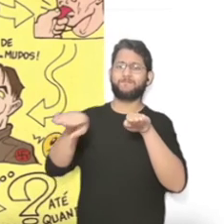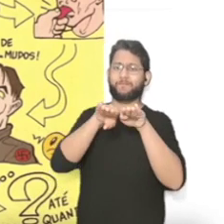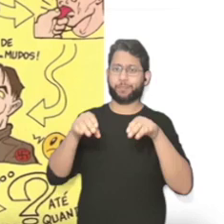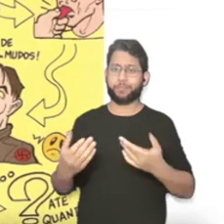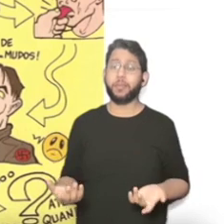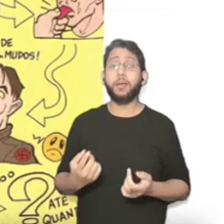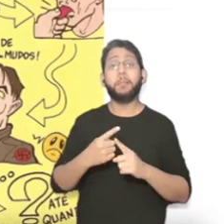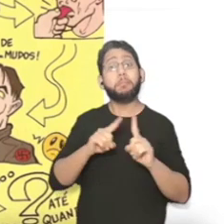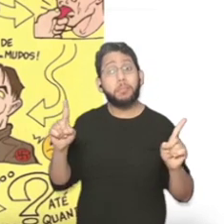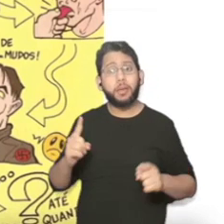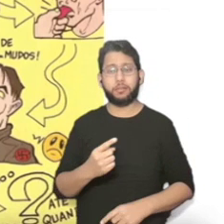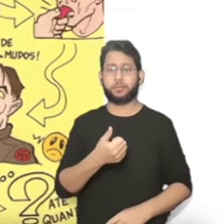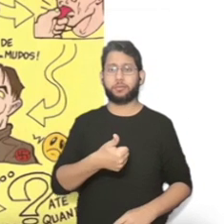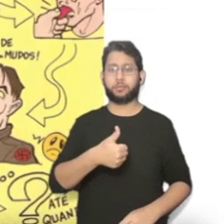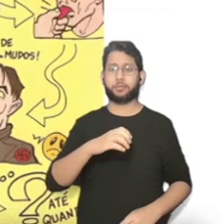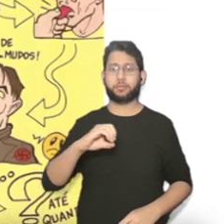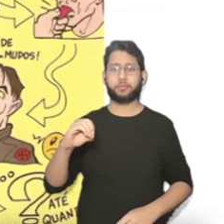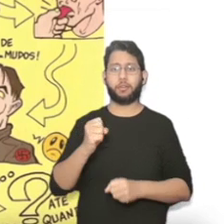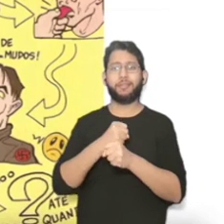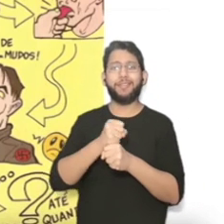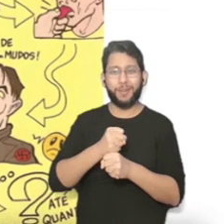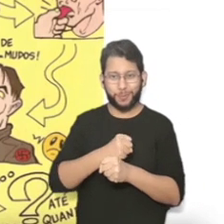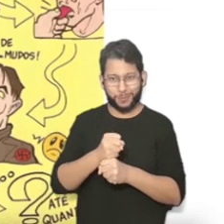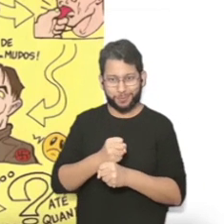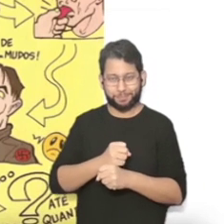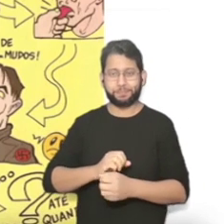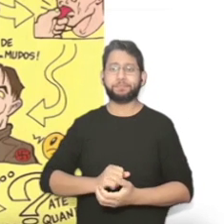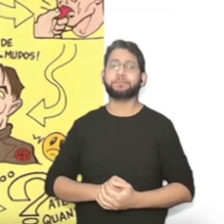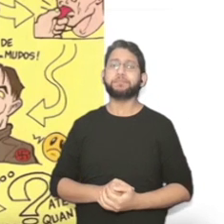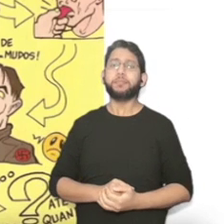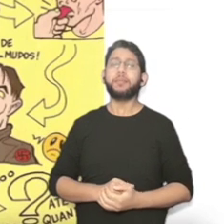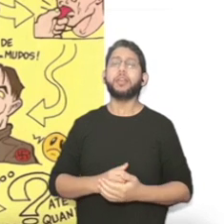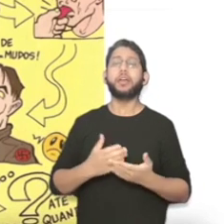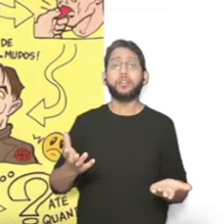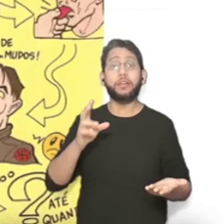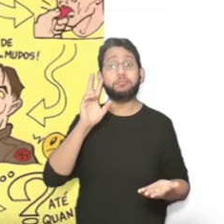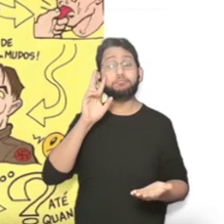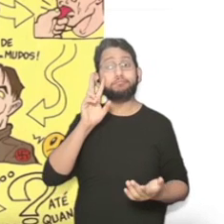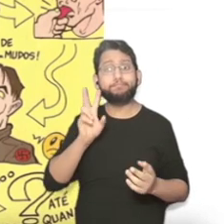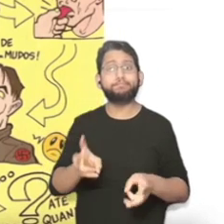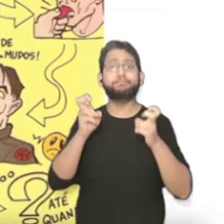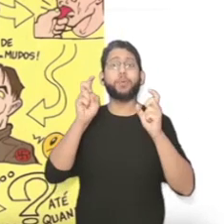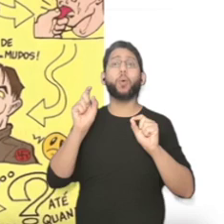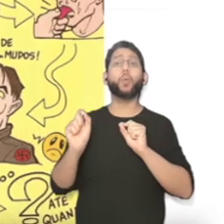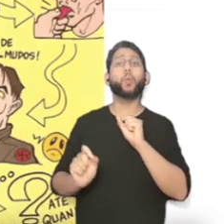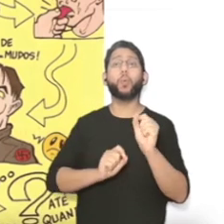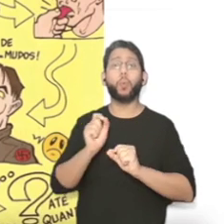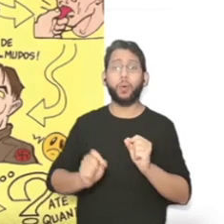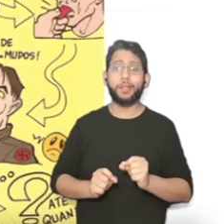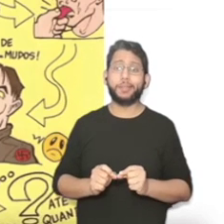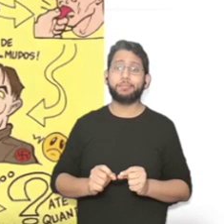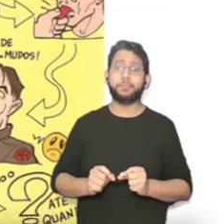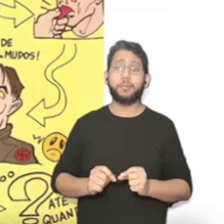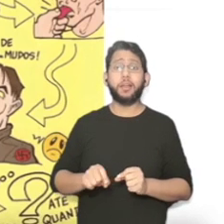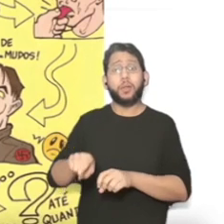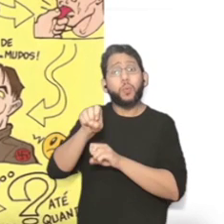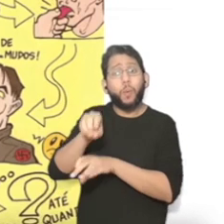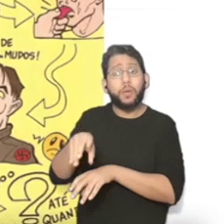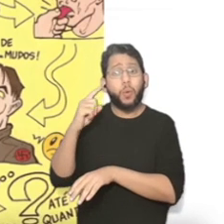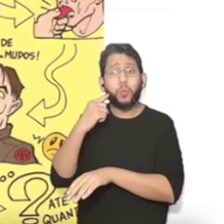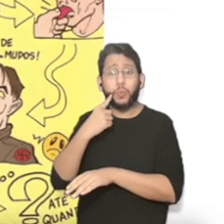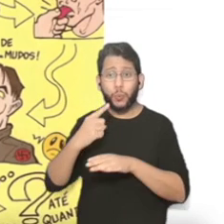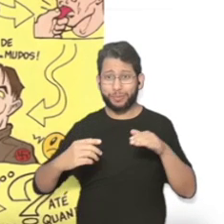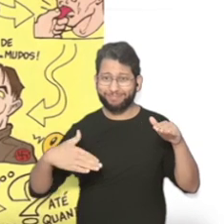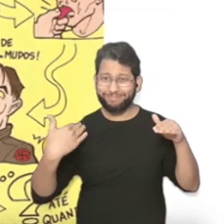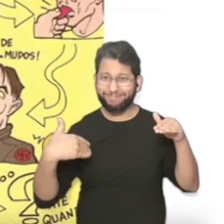surdas. Contudo, por quase 100 anos em que isso aconteceu, se viu um grande retrocesso